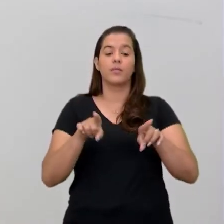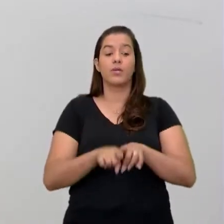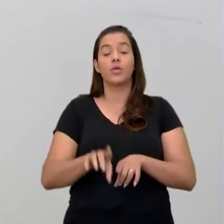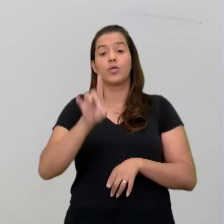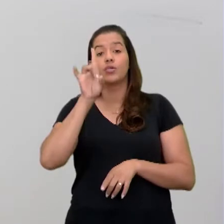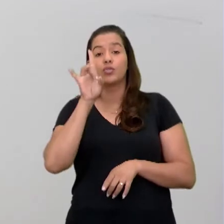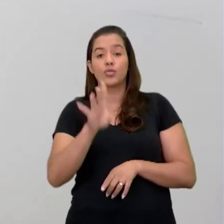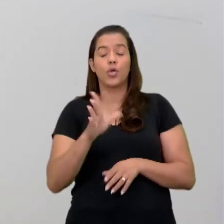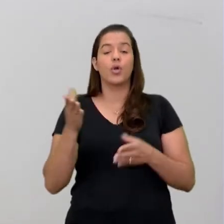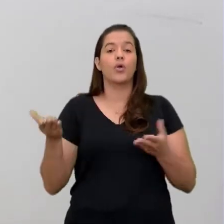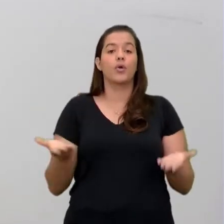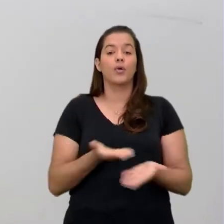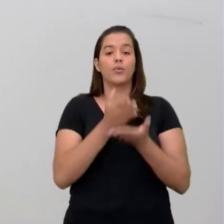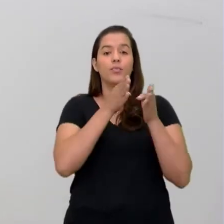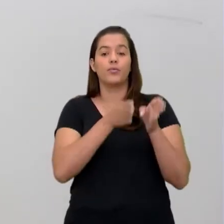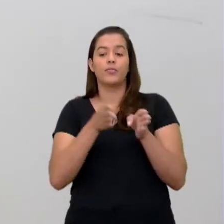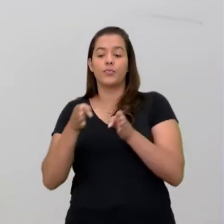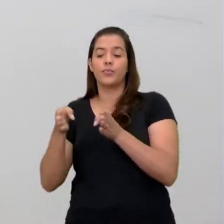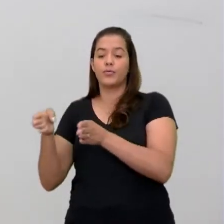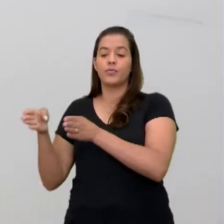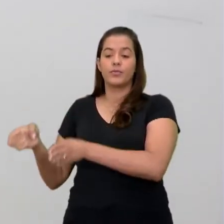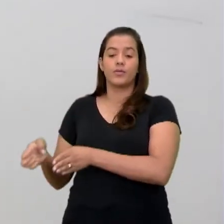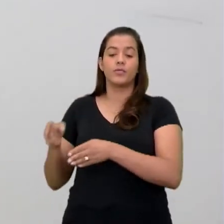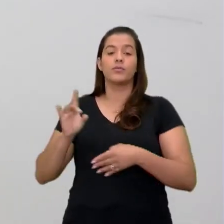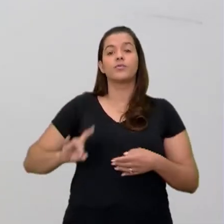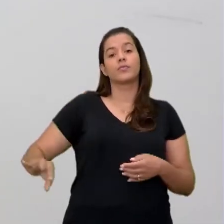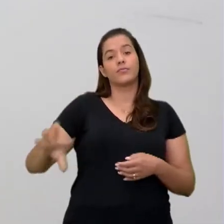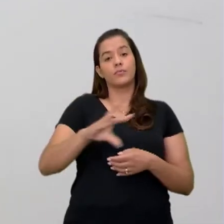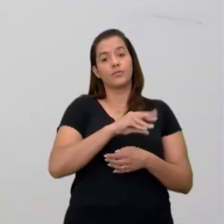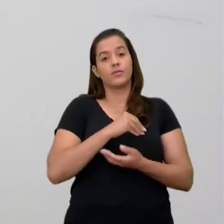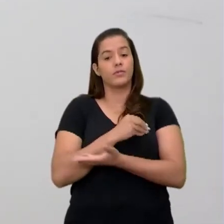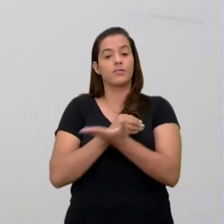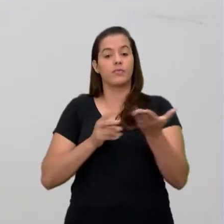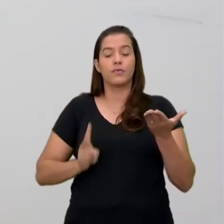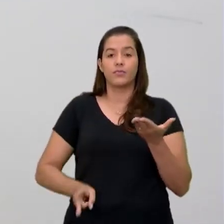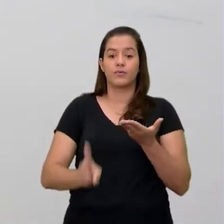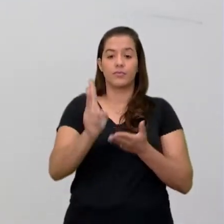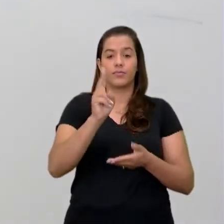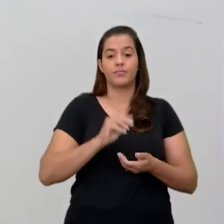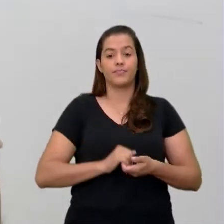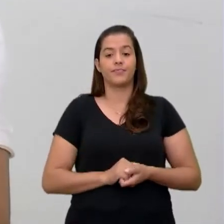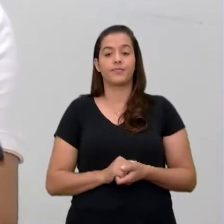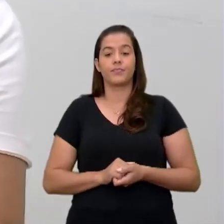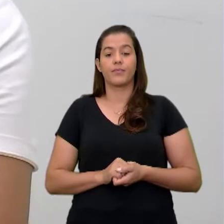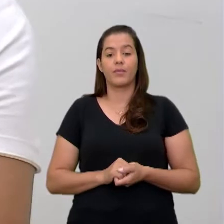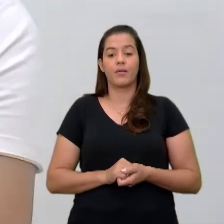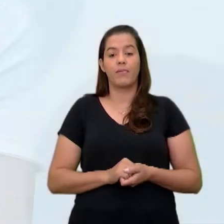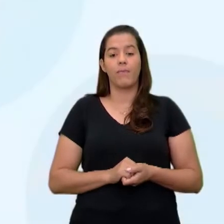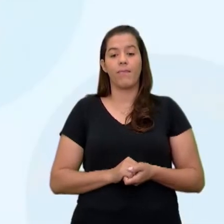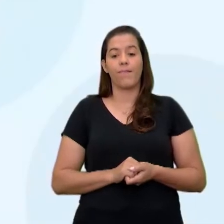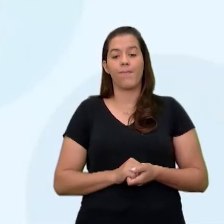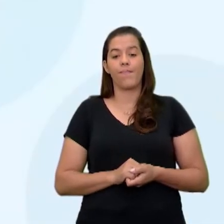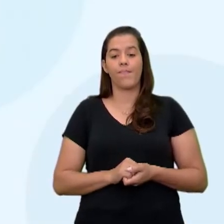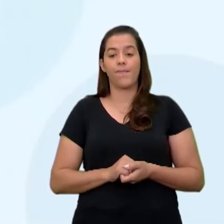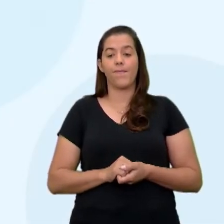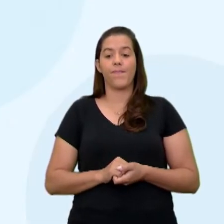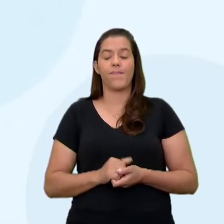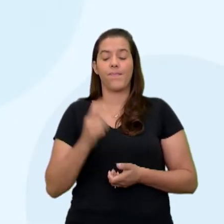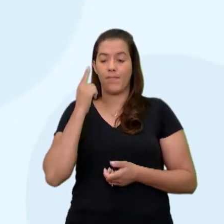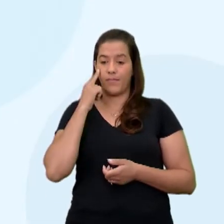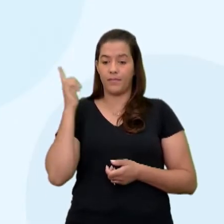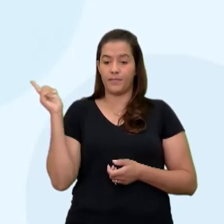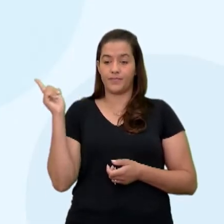uma etapa desse processo que será continuado. Vamos voltar para o LED, vamos voltar para o LED. Olha